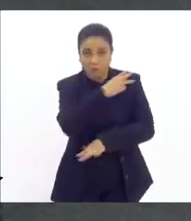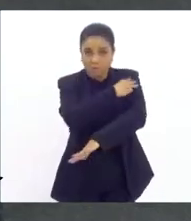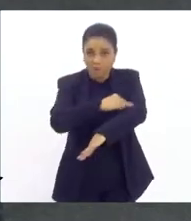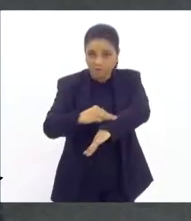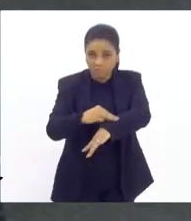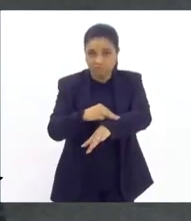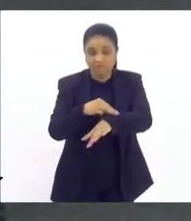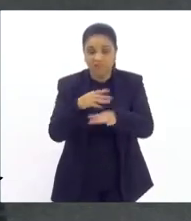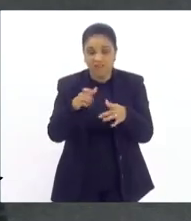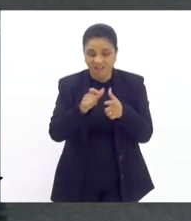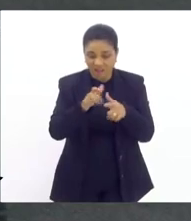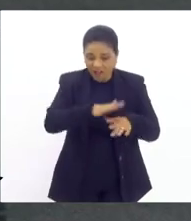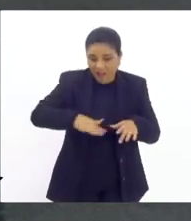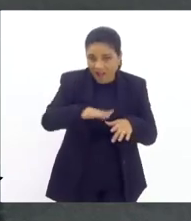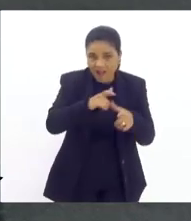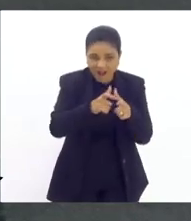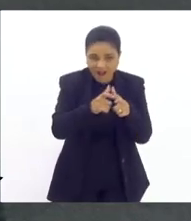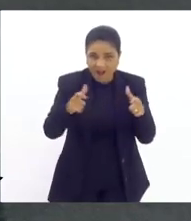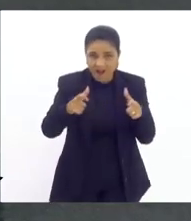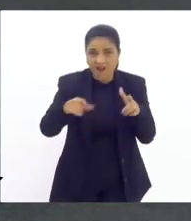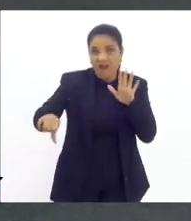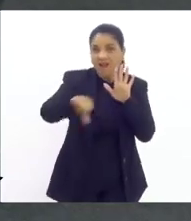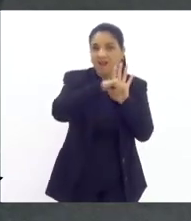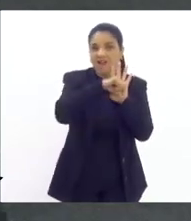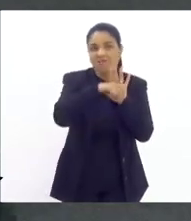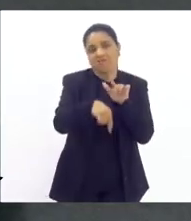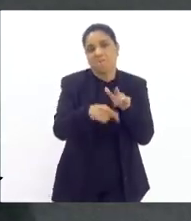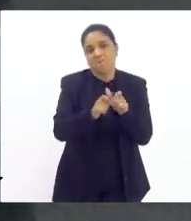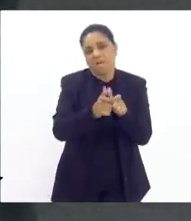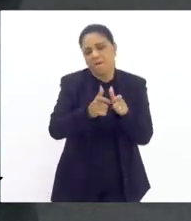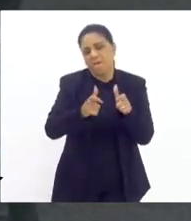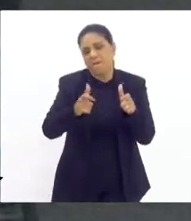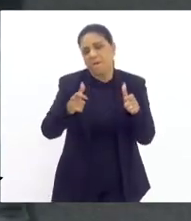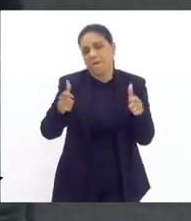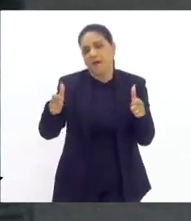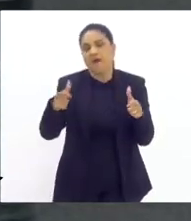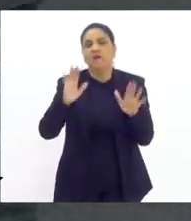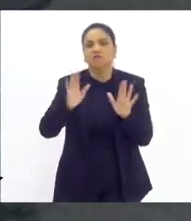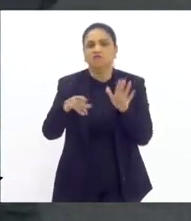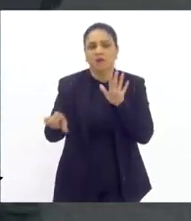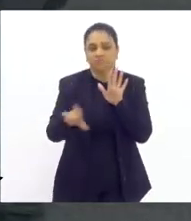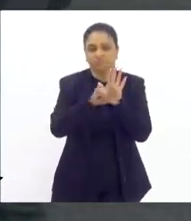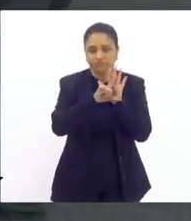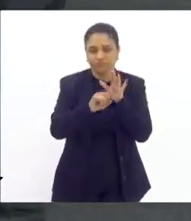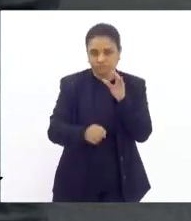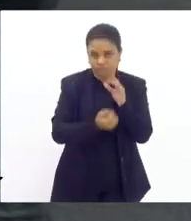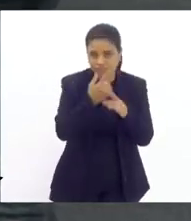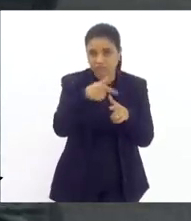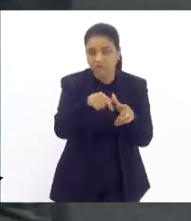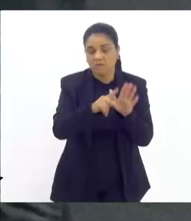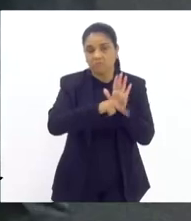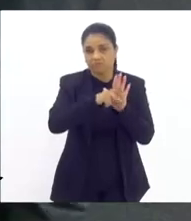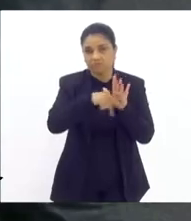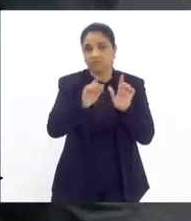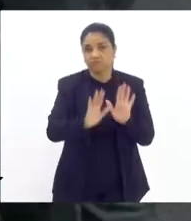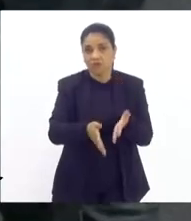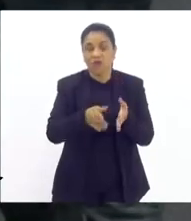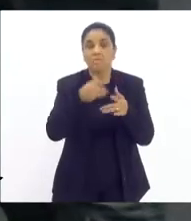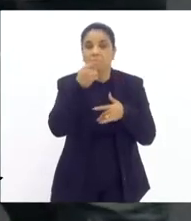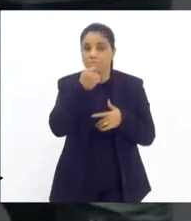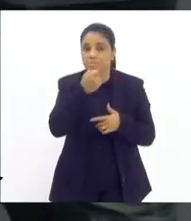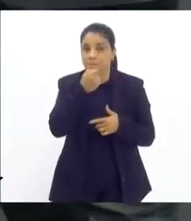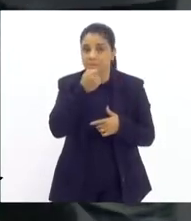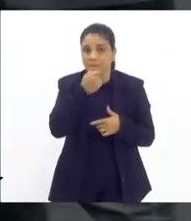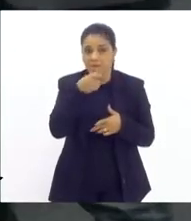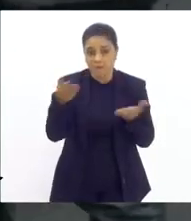criminalidade está crescendo muito então eu peço ao Governador já fiz uma indicação Legislativa e vem nessa casa no microfone pedir e